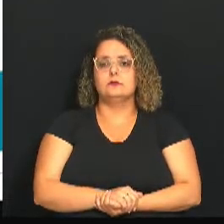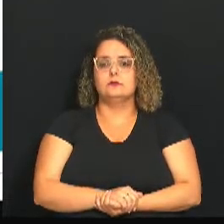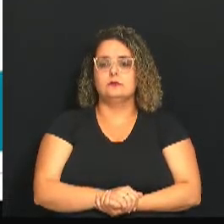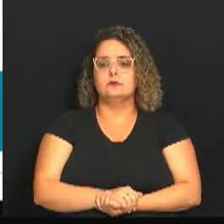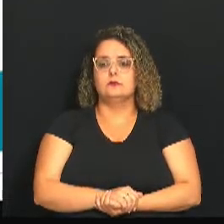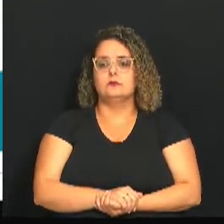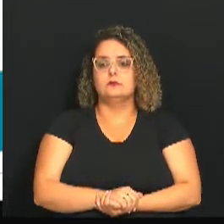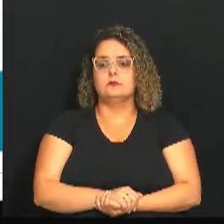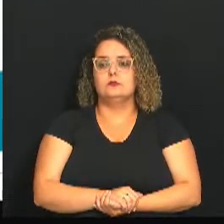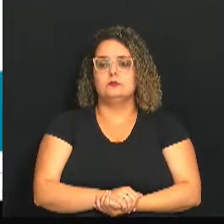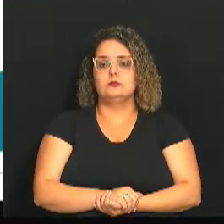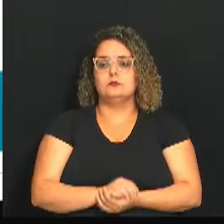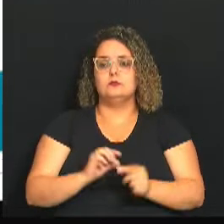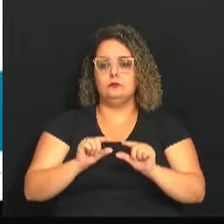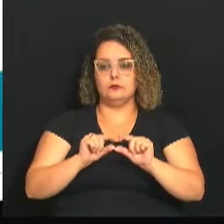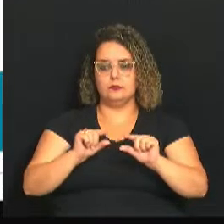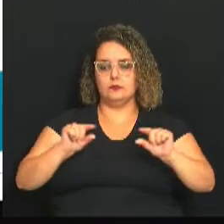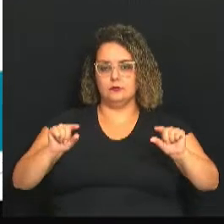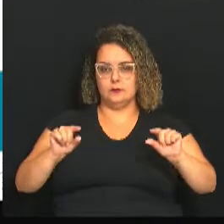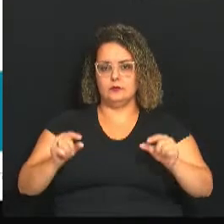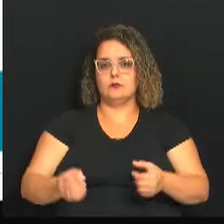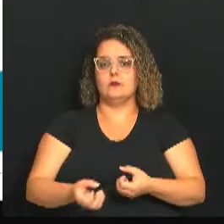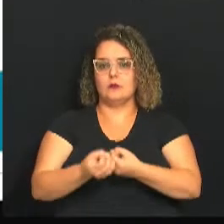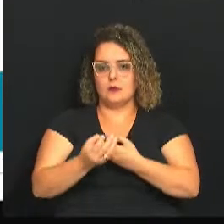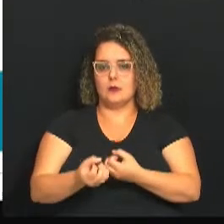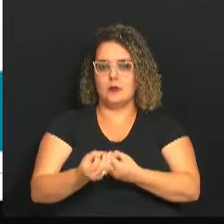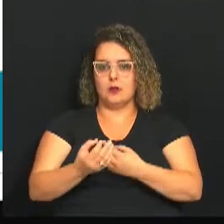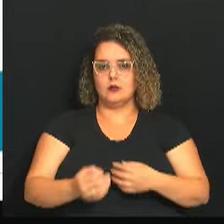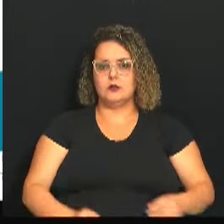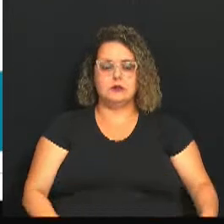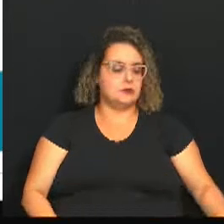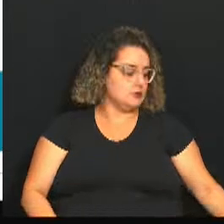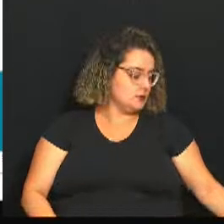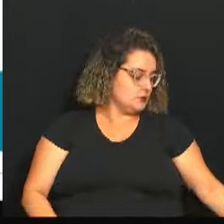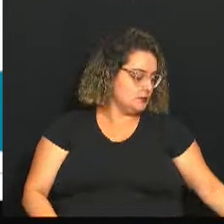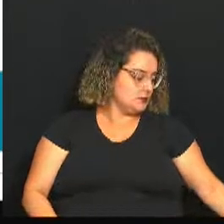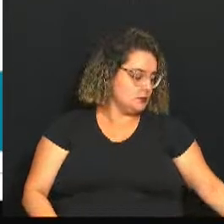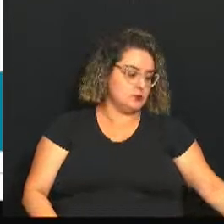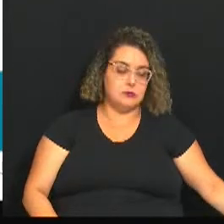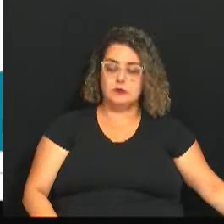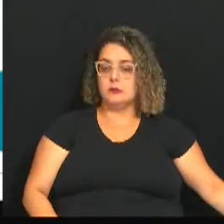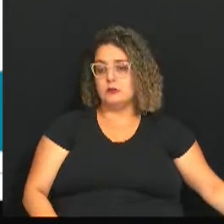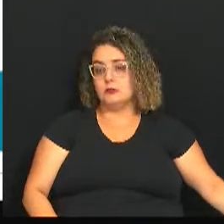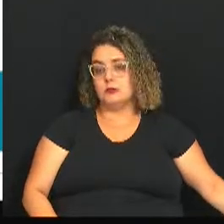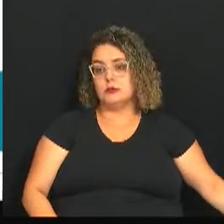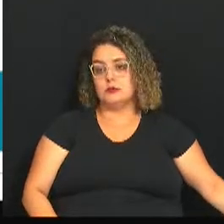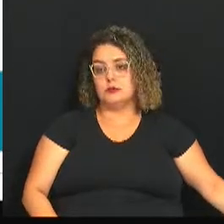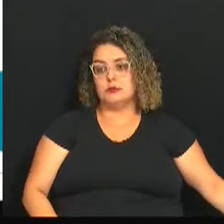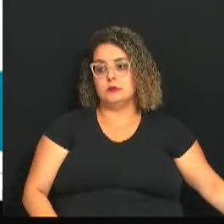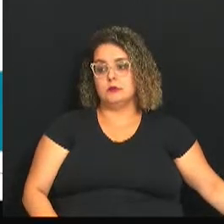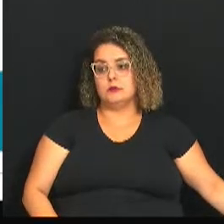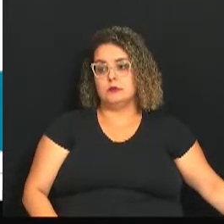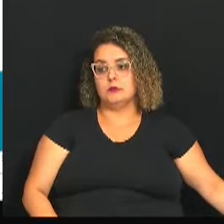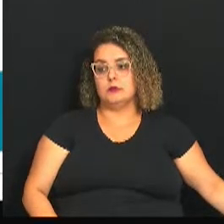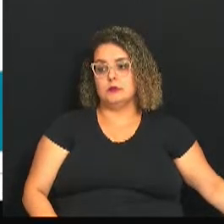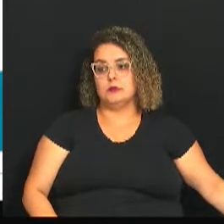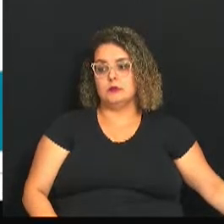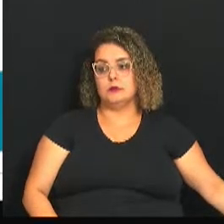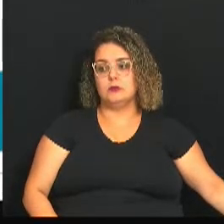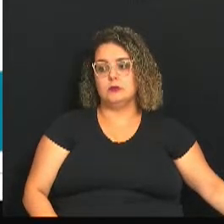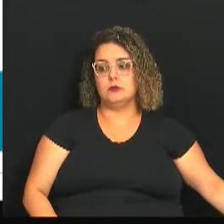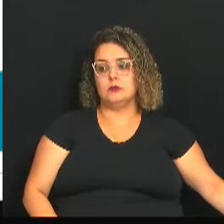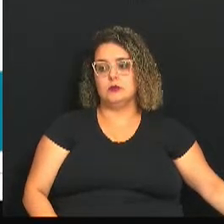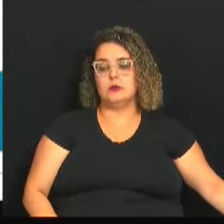nesse link aqui, tem essas informações, e no plano, né, nos anexos lá do plano